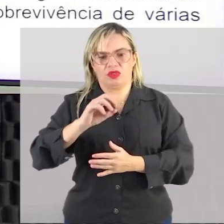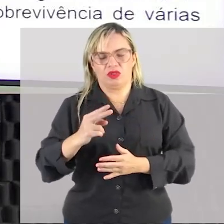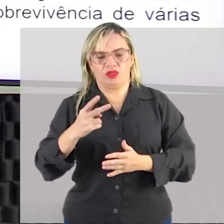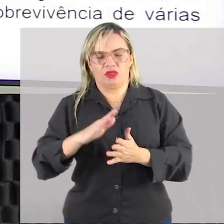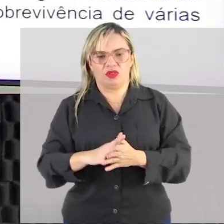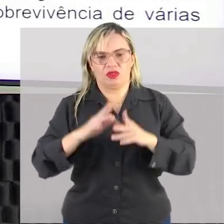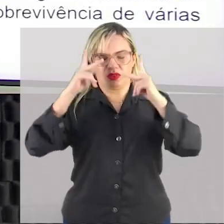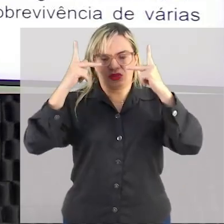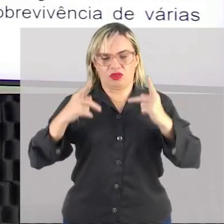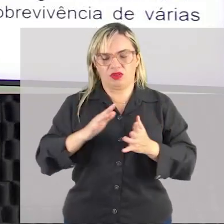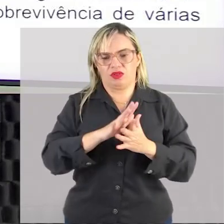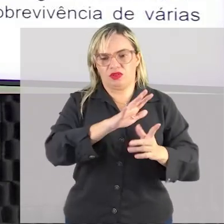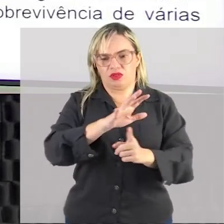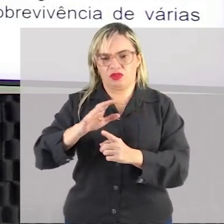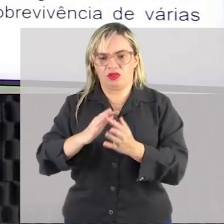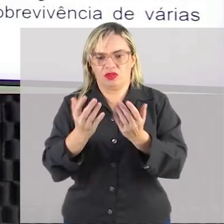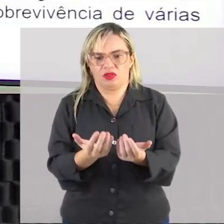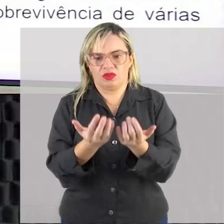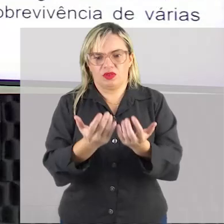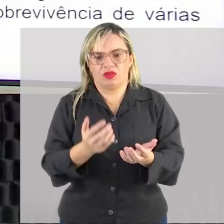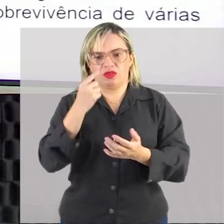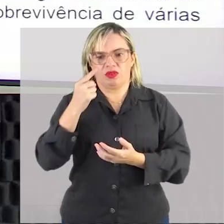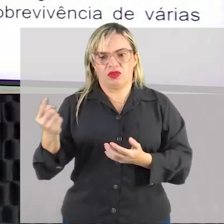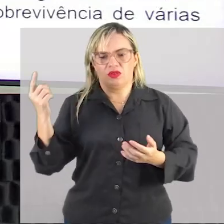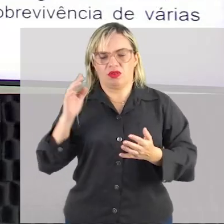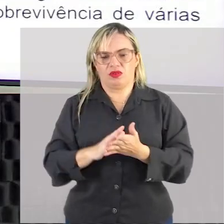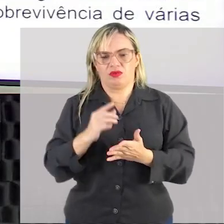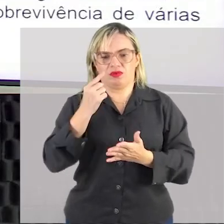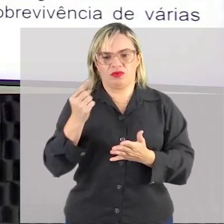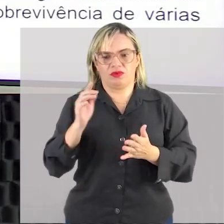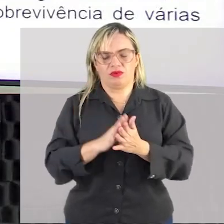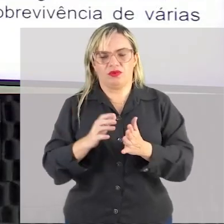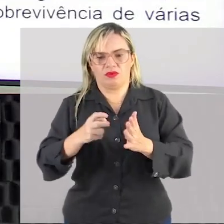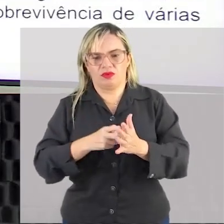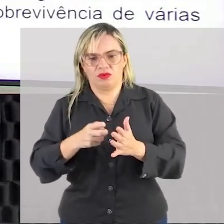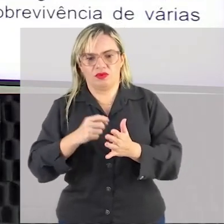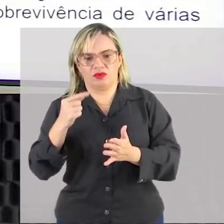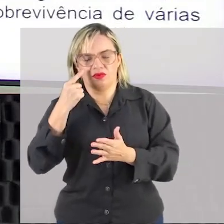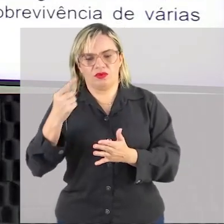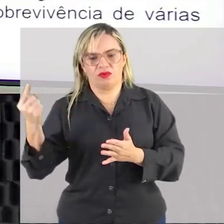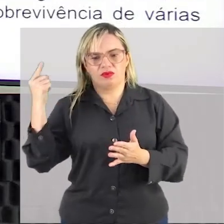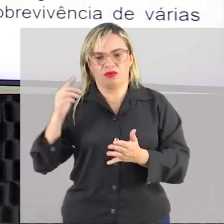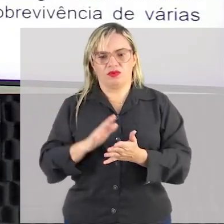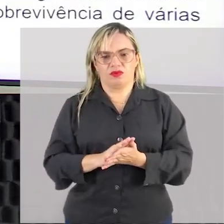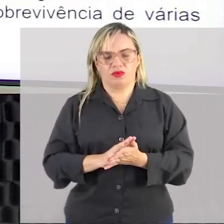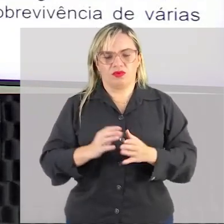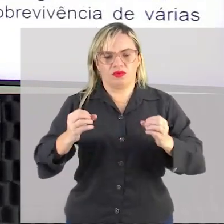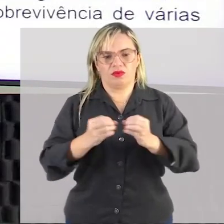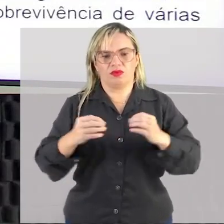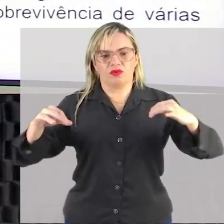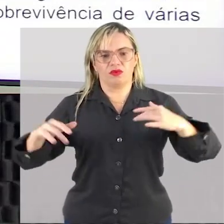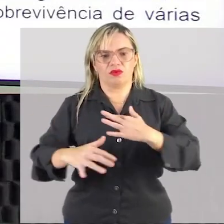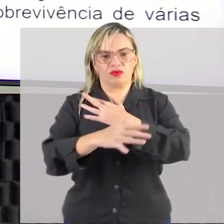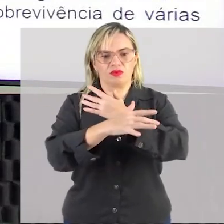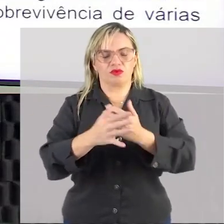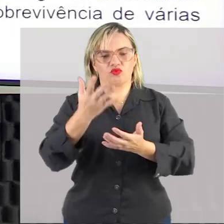combustível fóssil e as queimadas. Então, a queima de combustível fóssil e queimada gera CO2 que é absorvido pelo oceano.